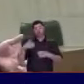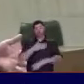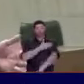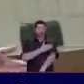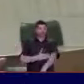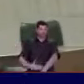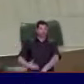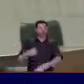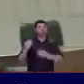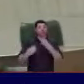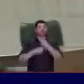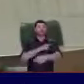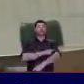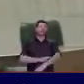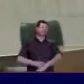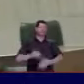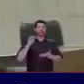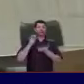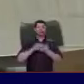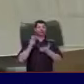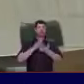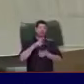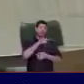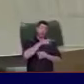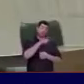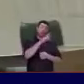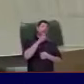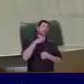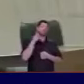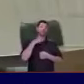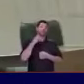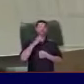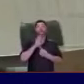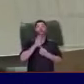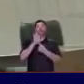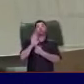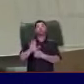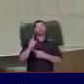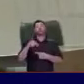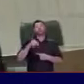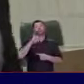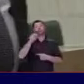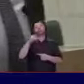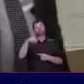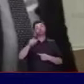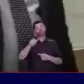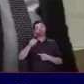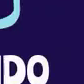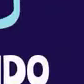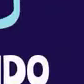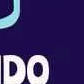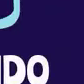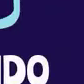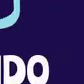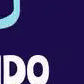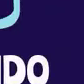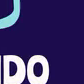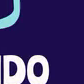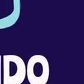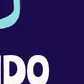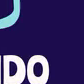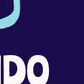possível a esse já que a deputada não conseguiu não concedeu à parte então eu debato por aqui